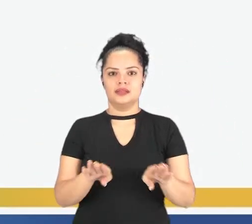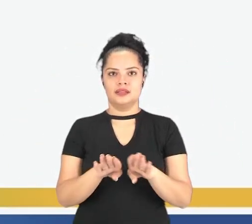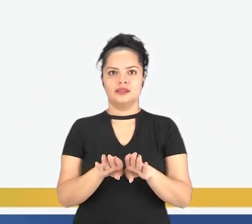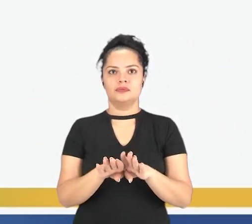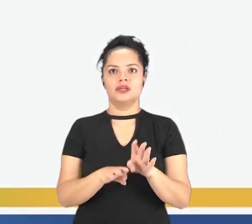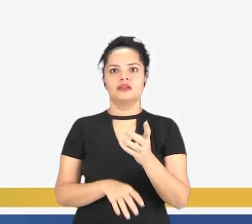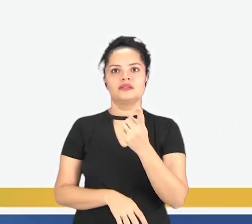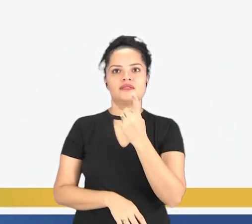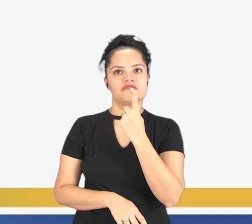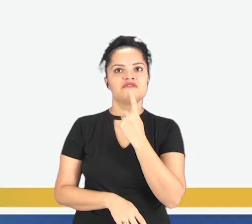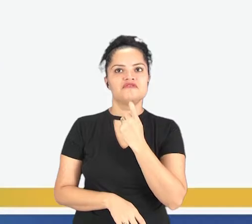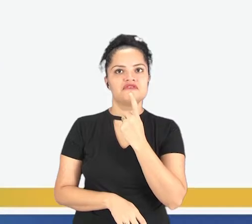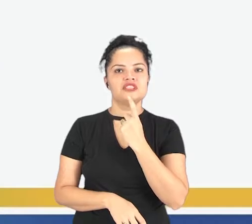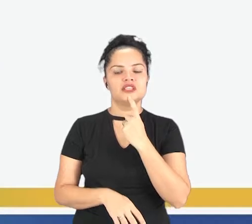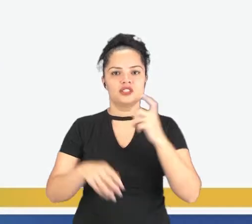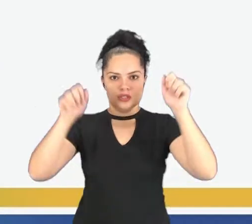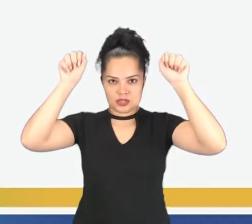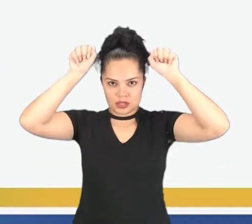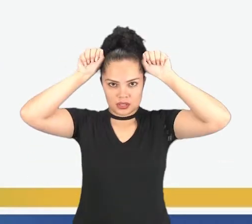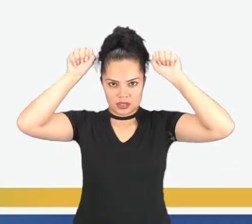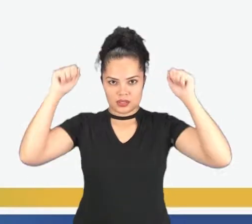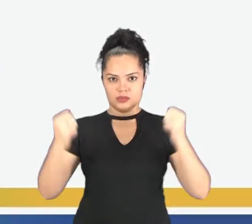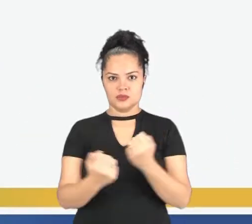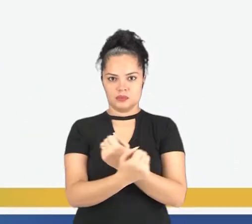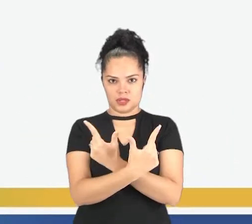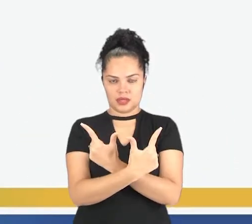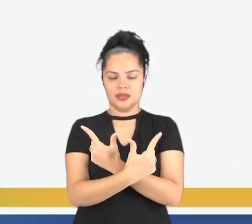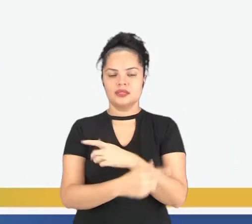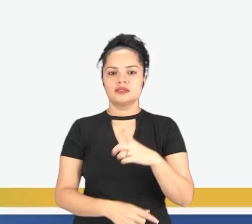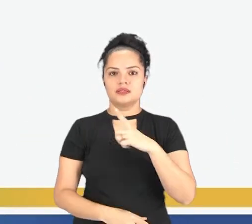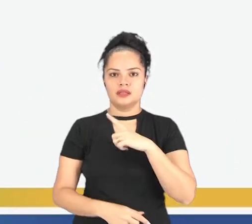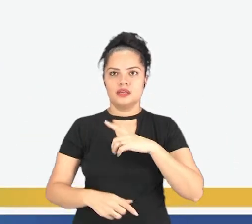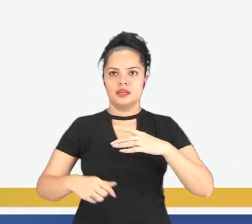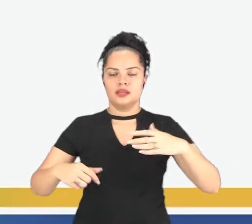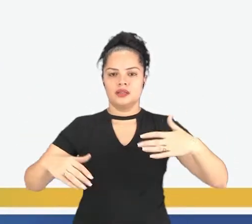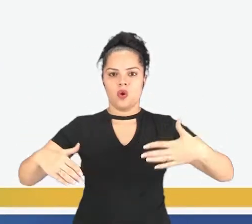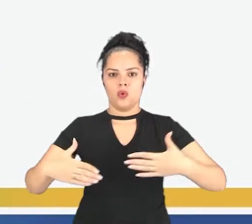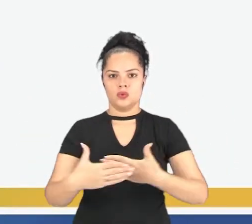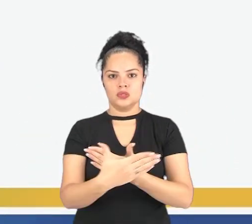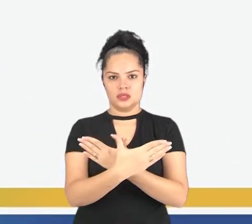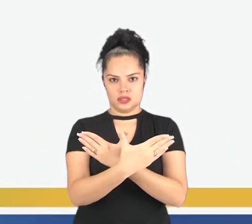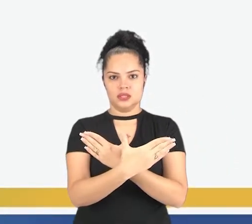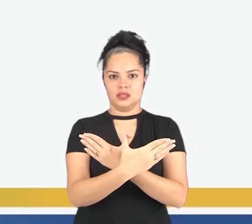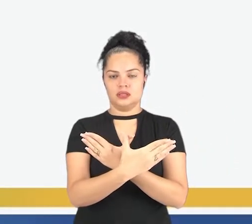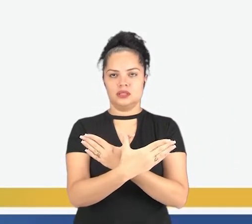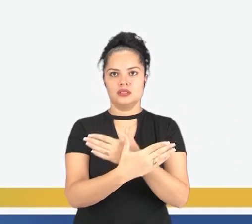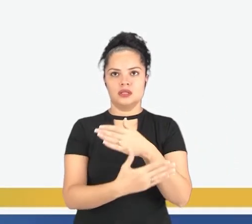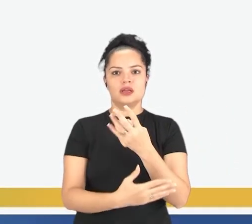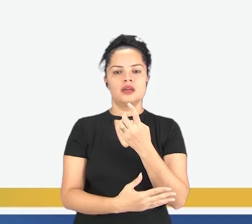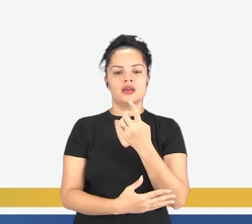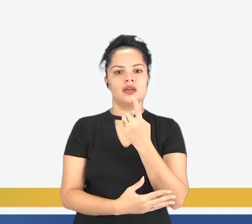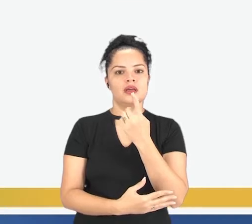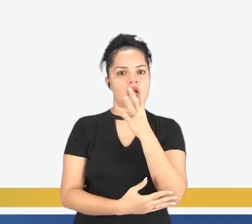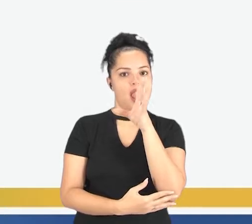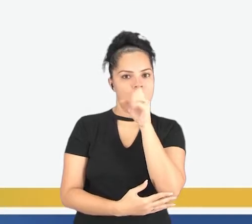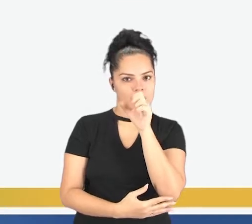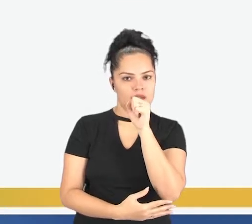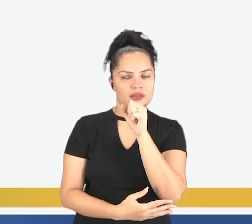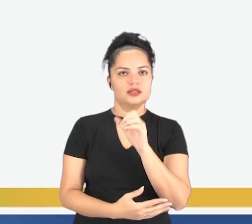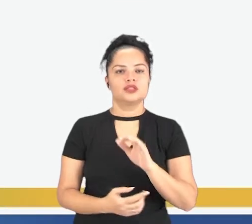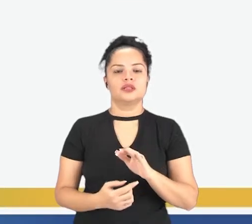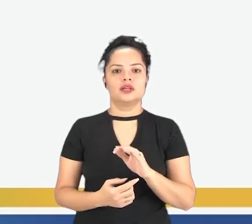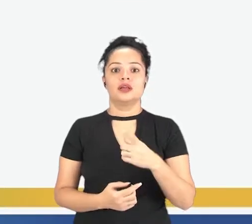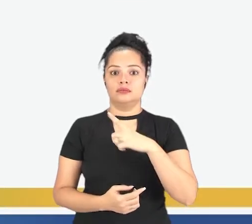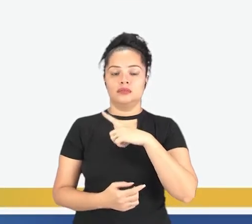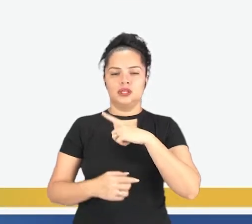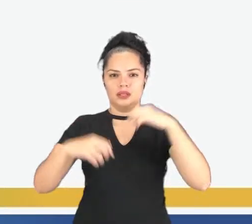cor verde, certo? E mais embaixo ali, os incas, tá? Essa região que eles ocuparam. A origem do povo